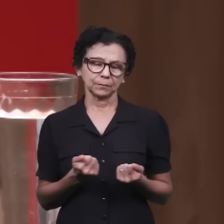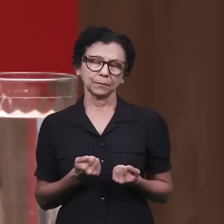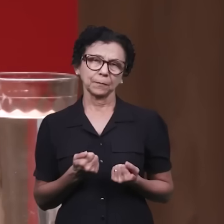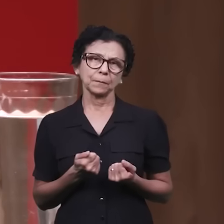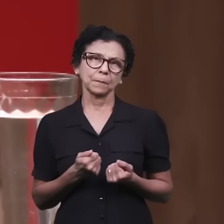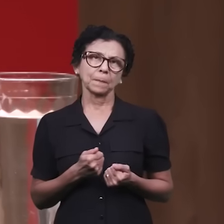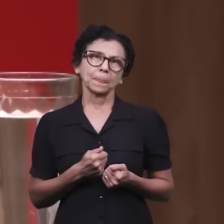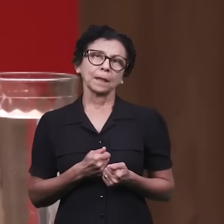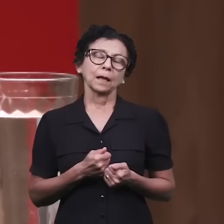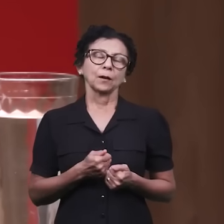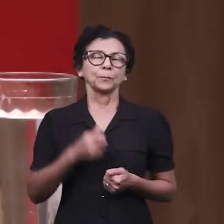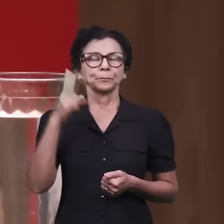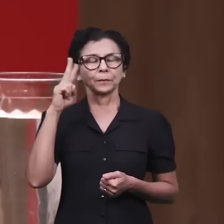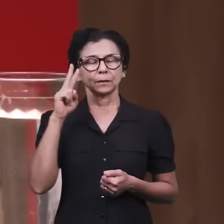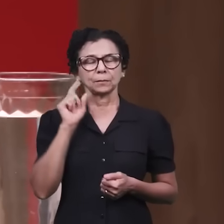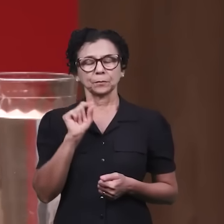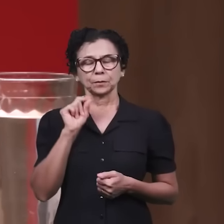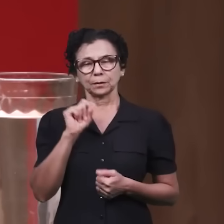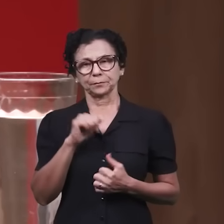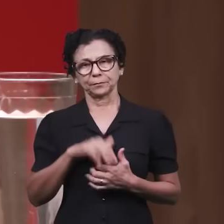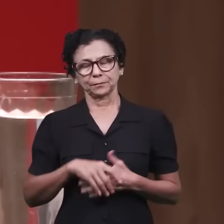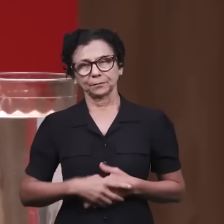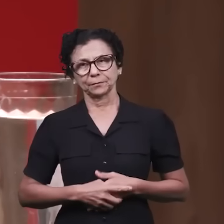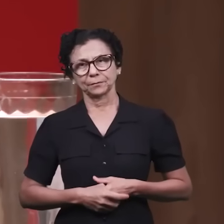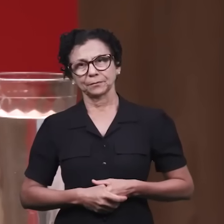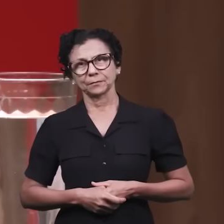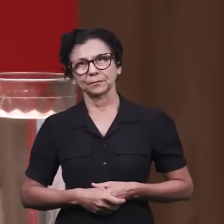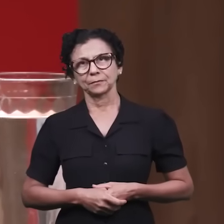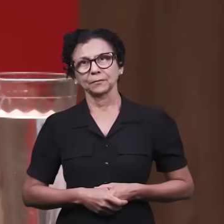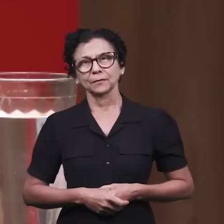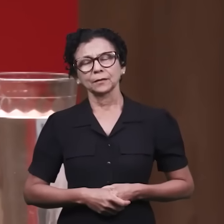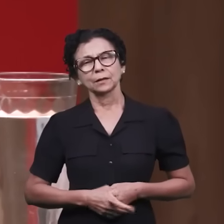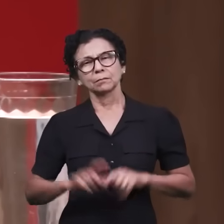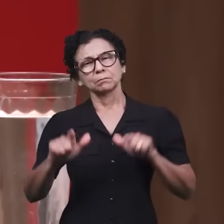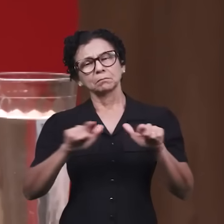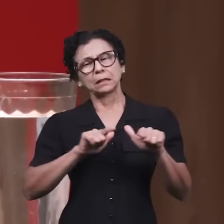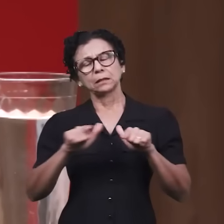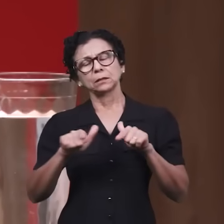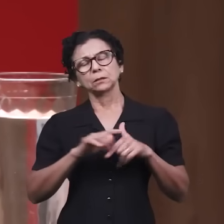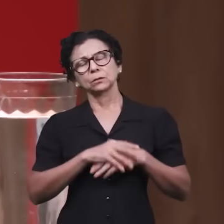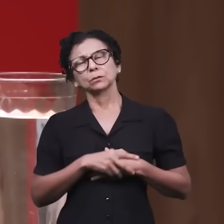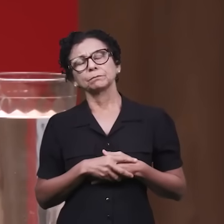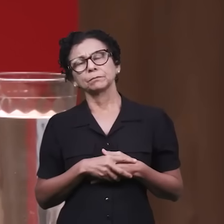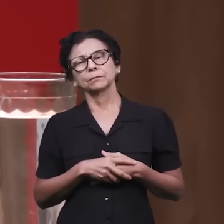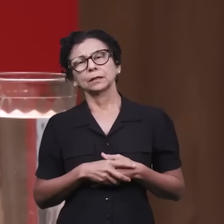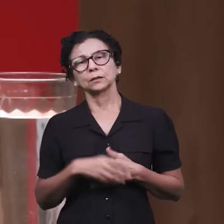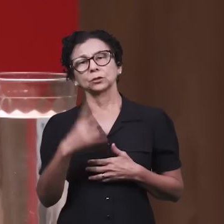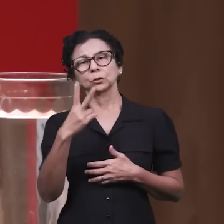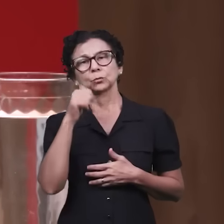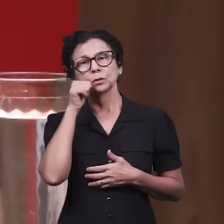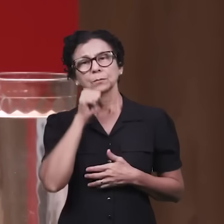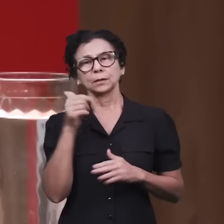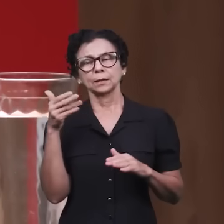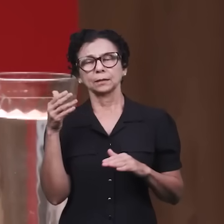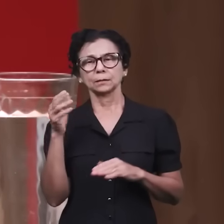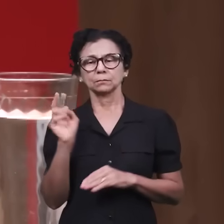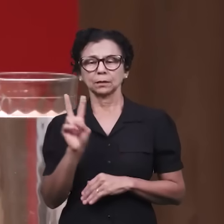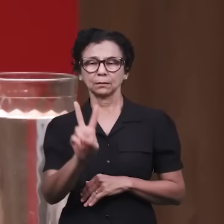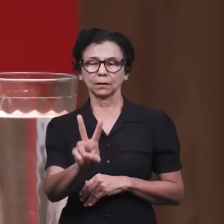há certas citações, né? As pessoas... Eu me lembro uma vez, eu estava no meu consultório, eu fui atender duas